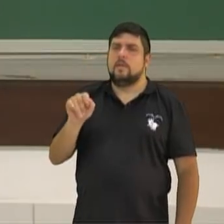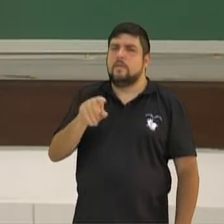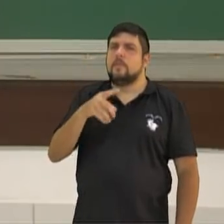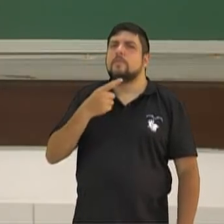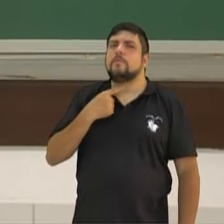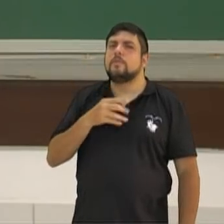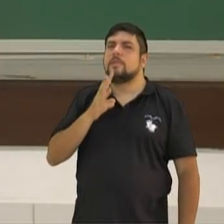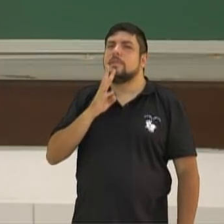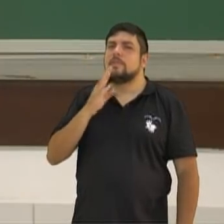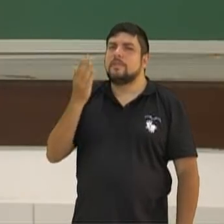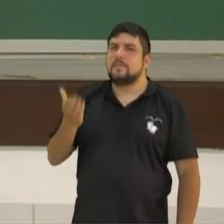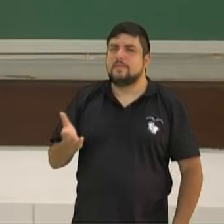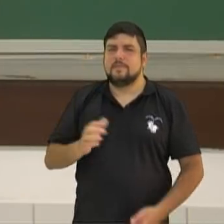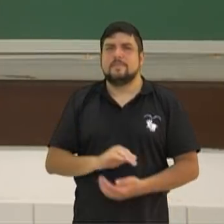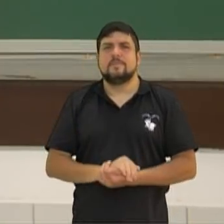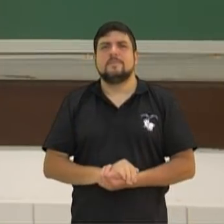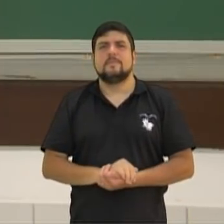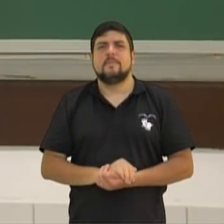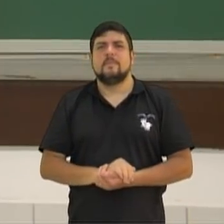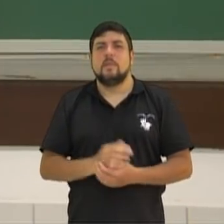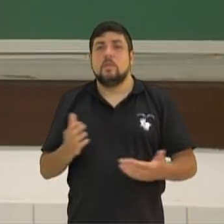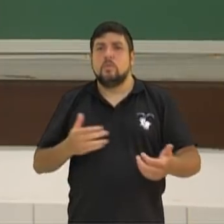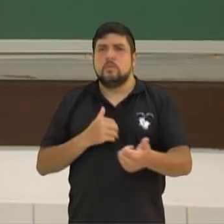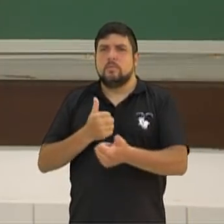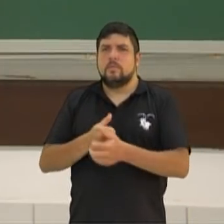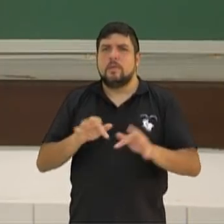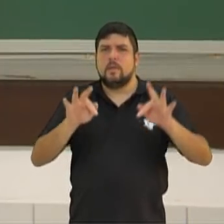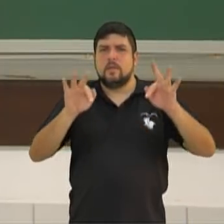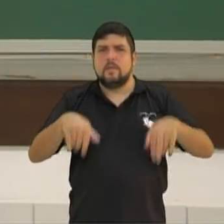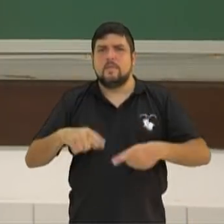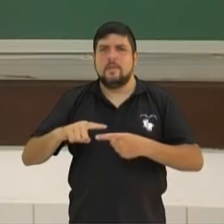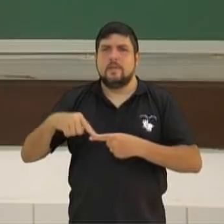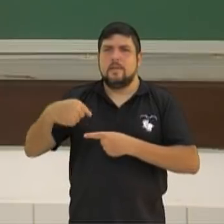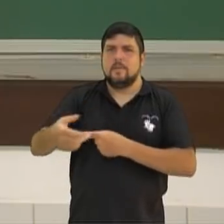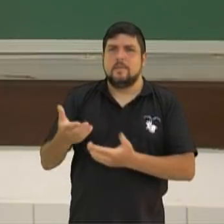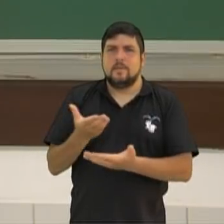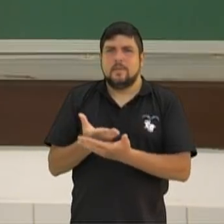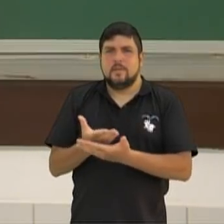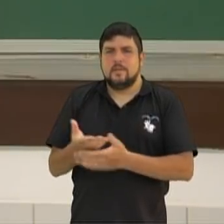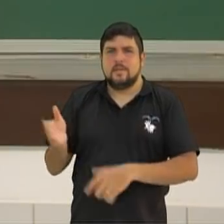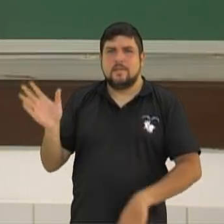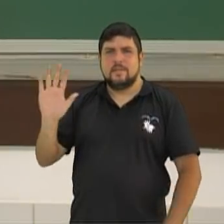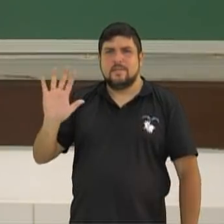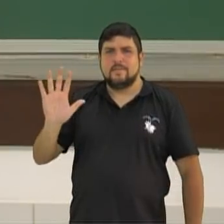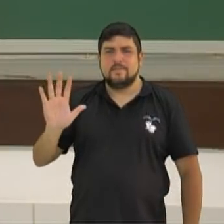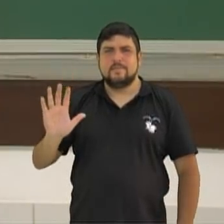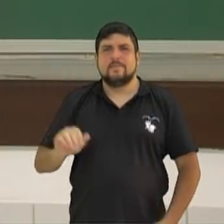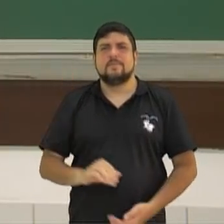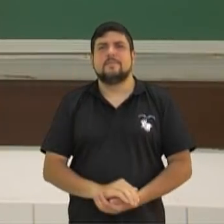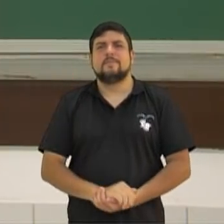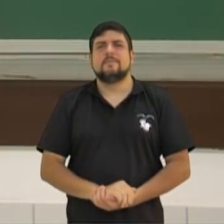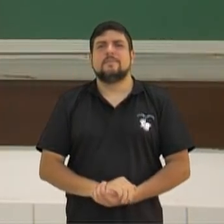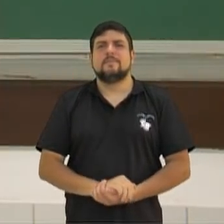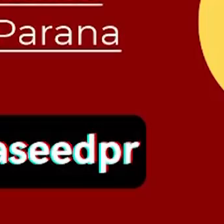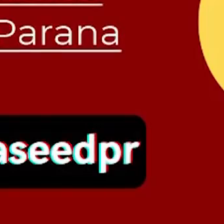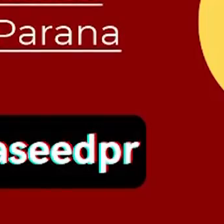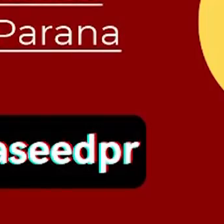lugar, ok? Gente, hoje ficamos por aqui, nos vemos na próxima aula. Tchau!